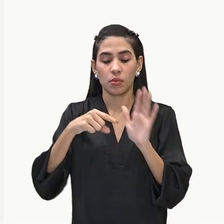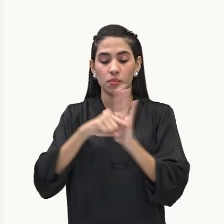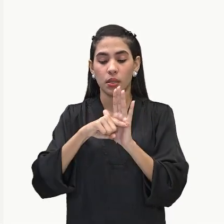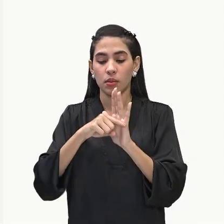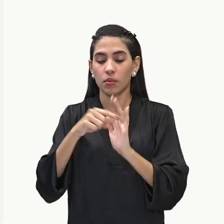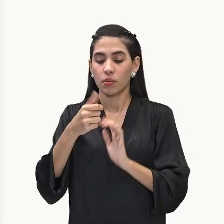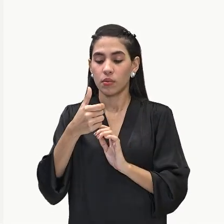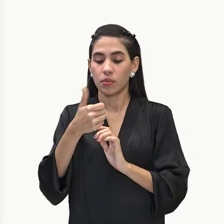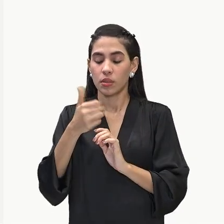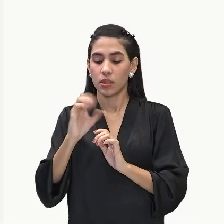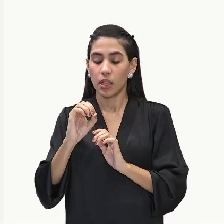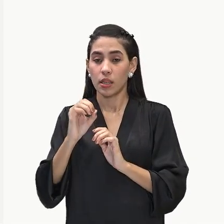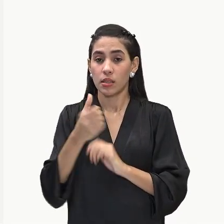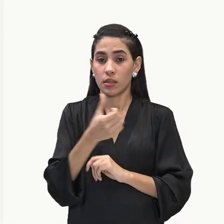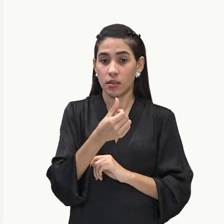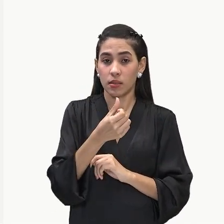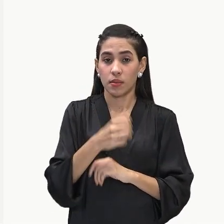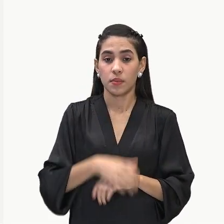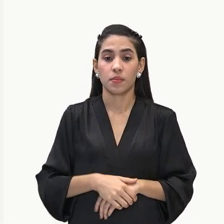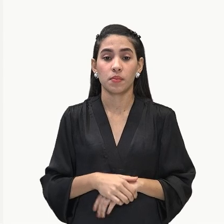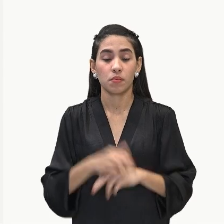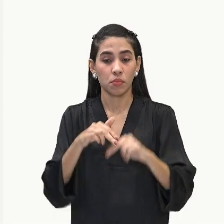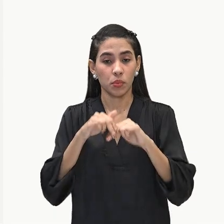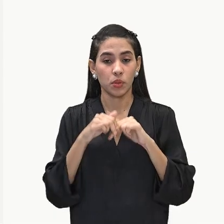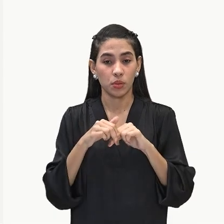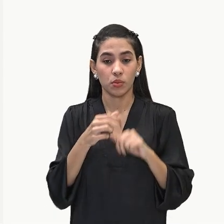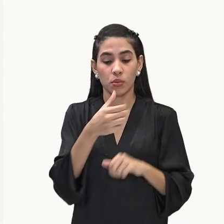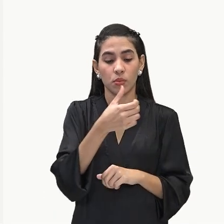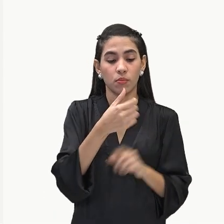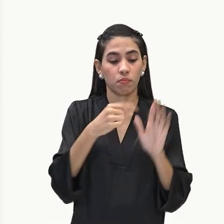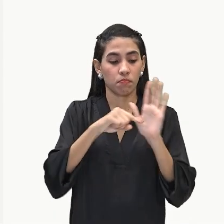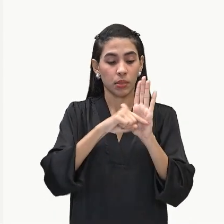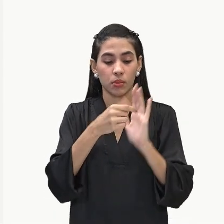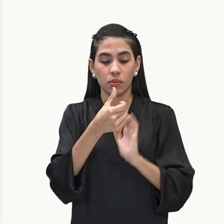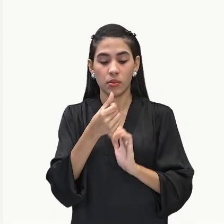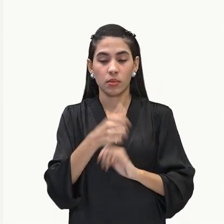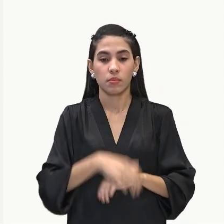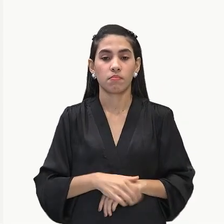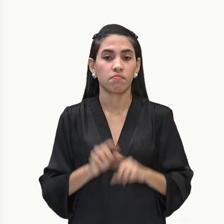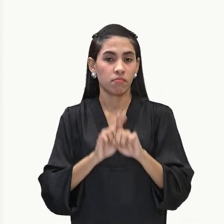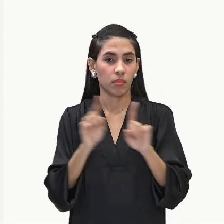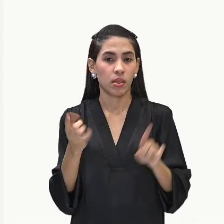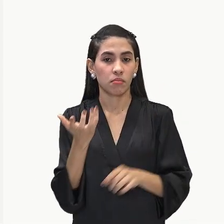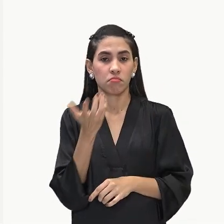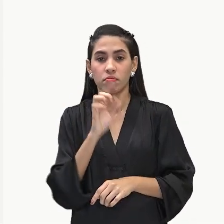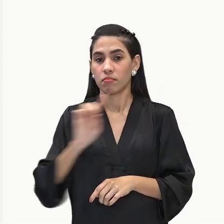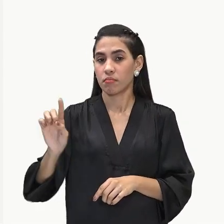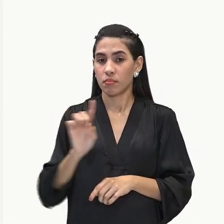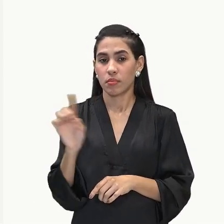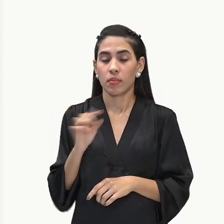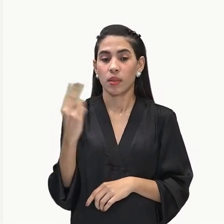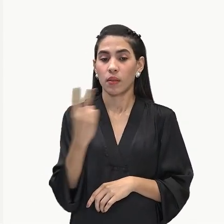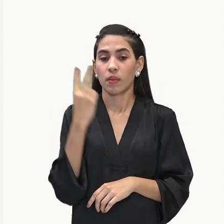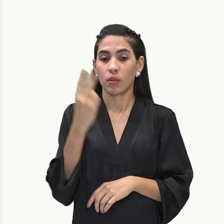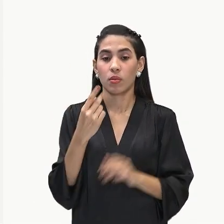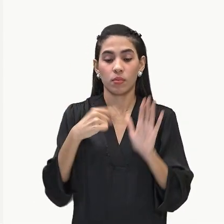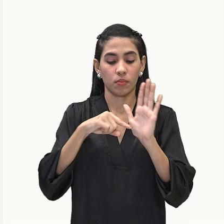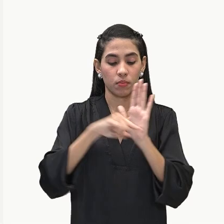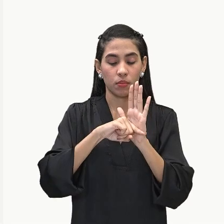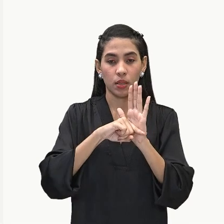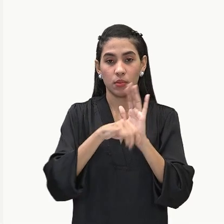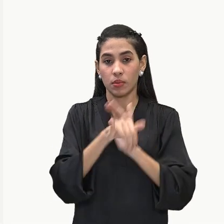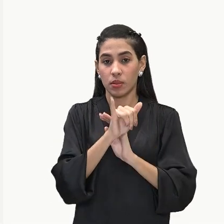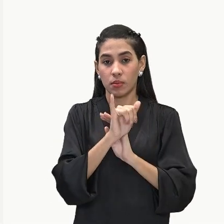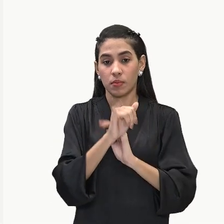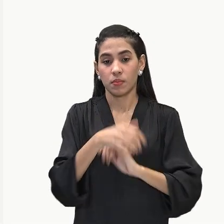6. Esse é o motivo de aparecer aí o menos 6. Mas nós não queremos saber o valor do menos